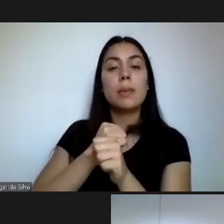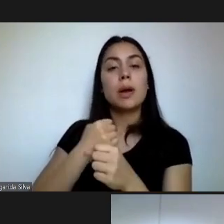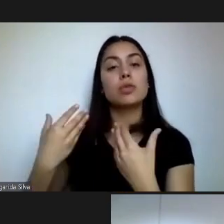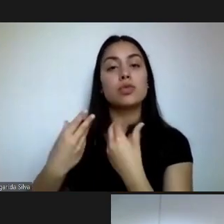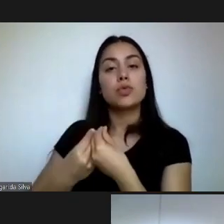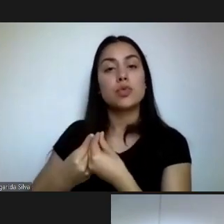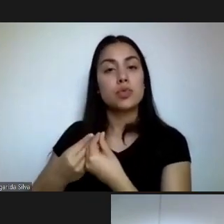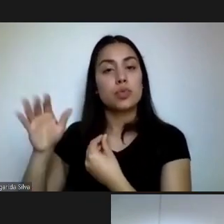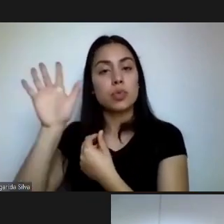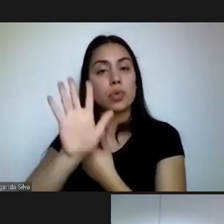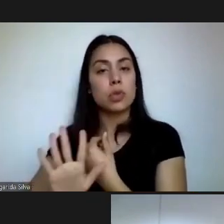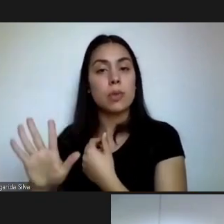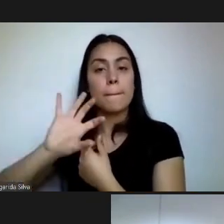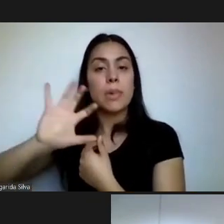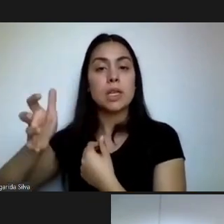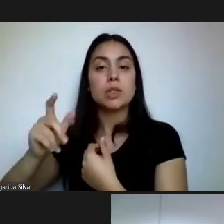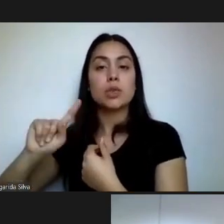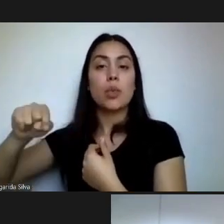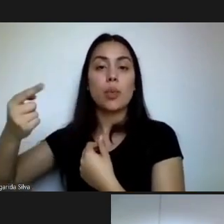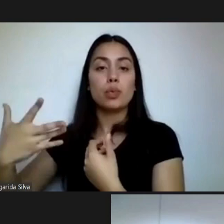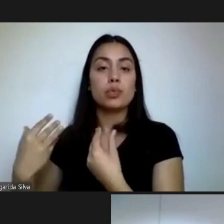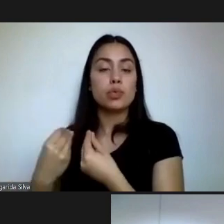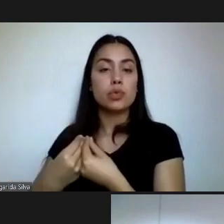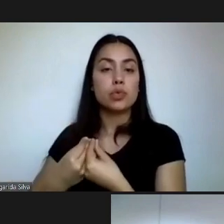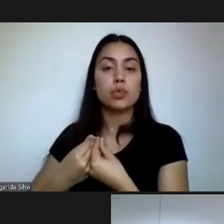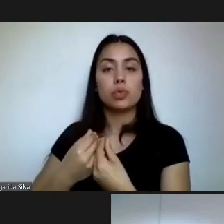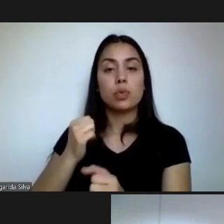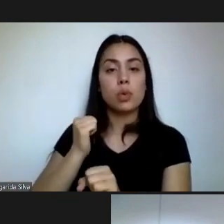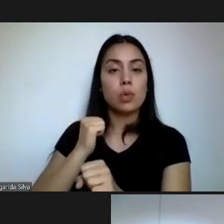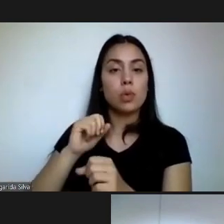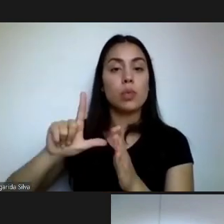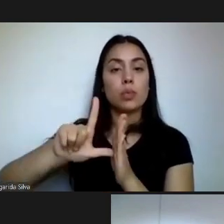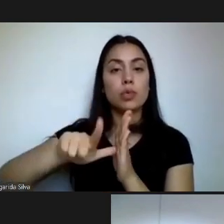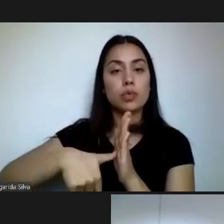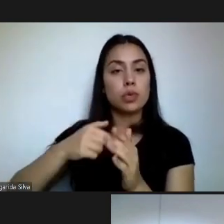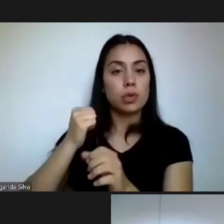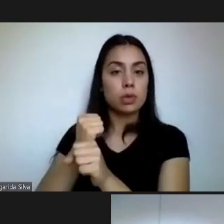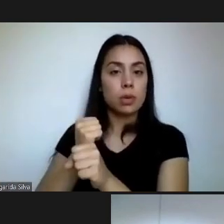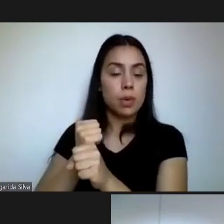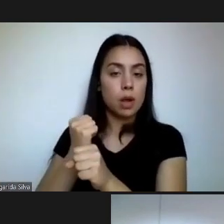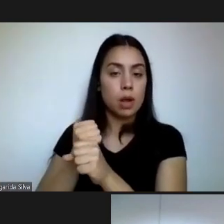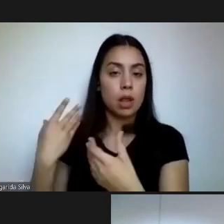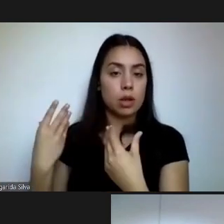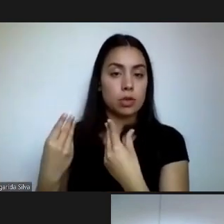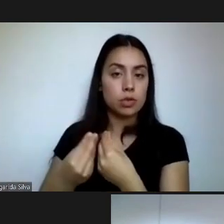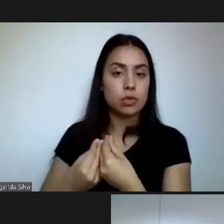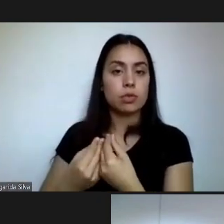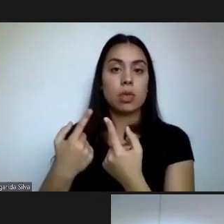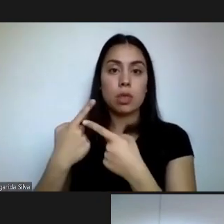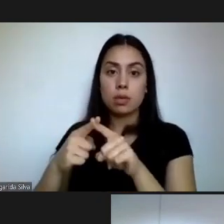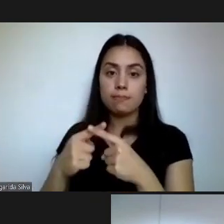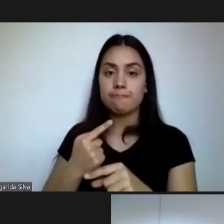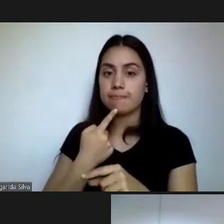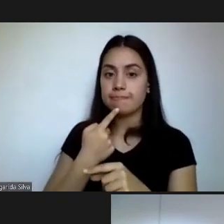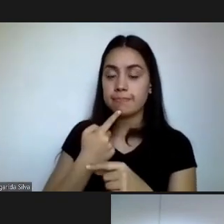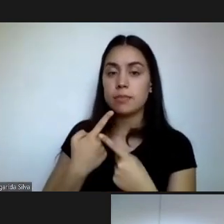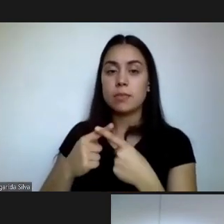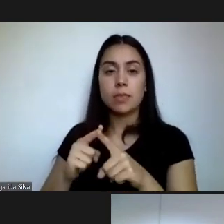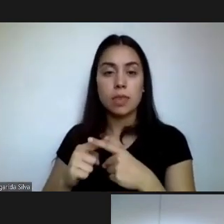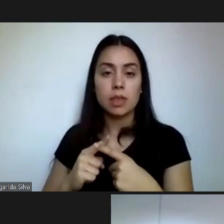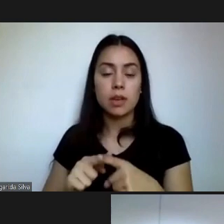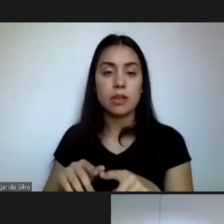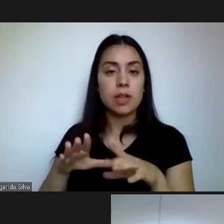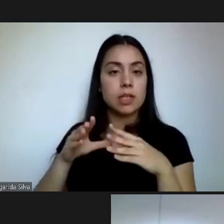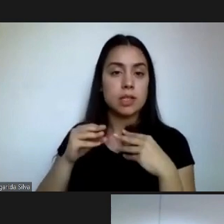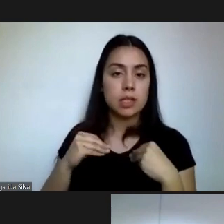vários projetos desse âmbito, e acho que aprendemos sempre imenso sobre as diferenças e também as problemáticas transversais. E